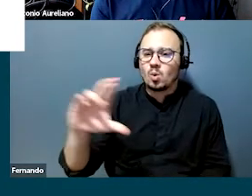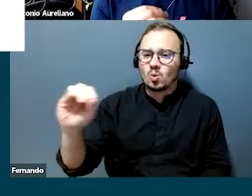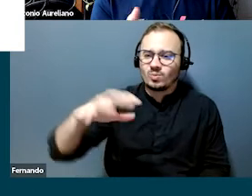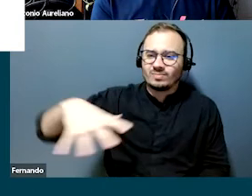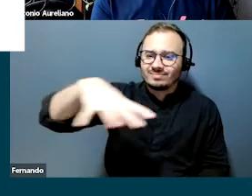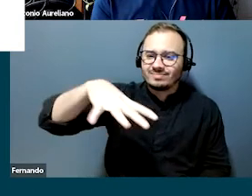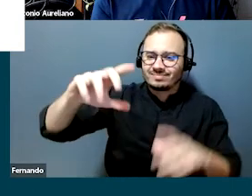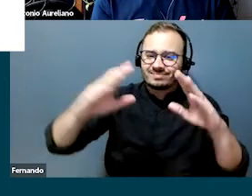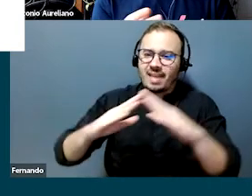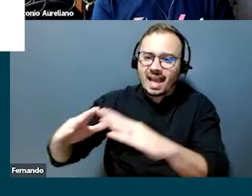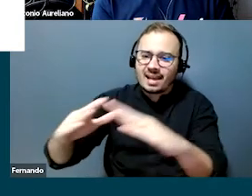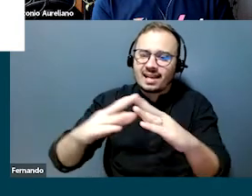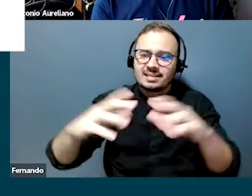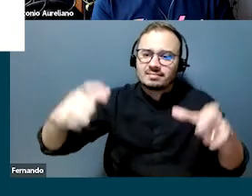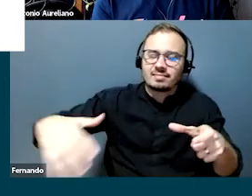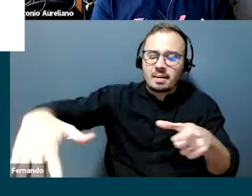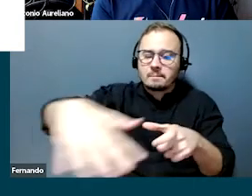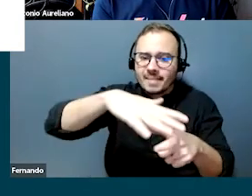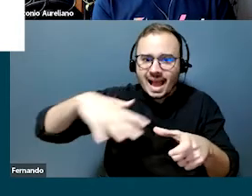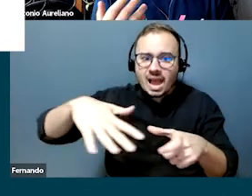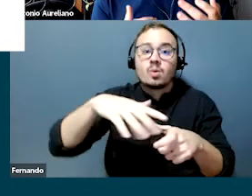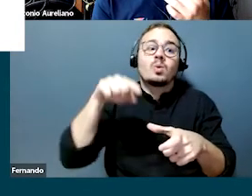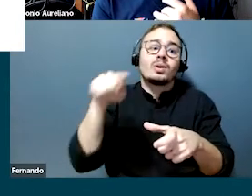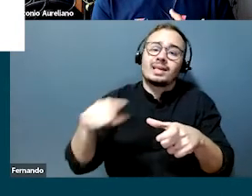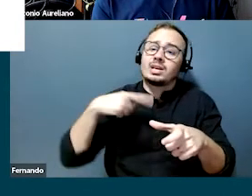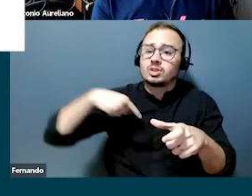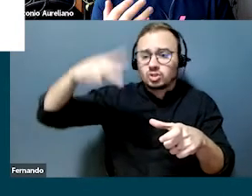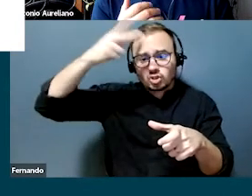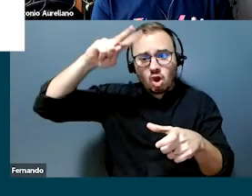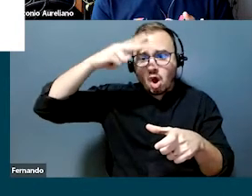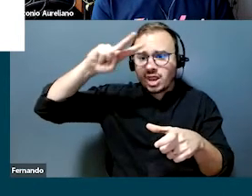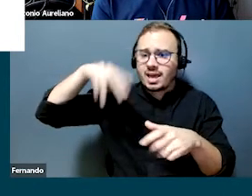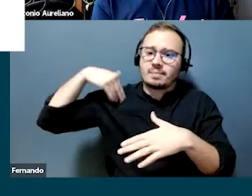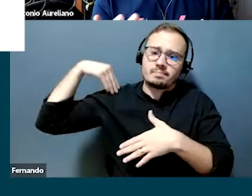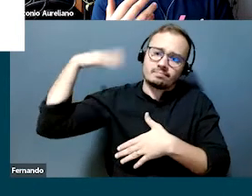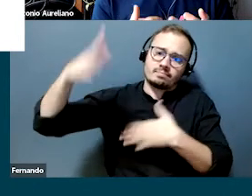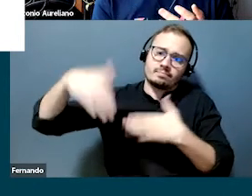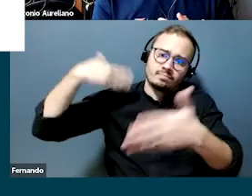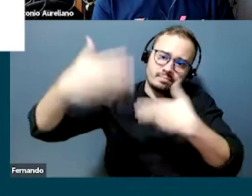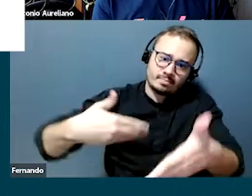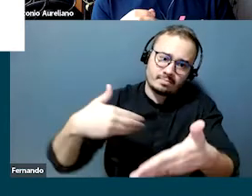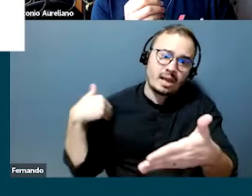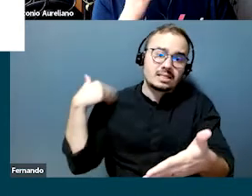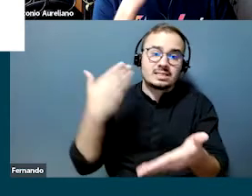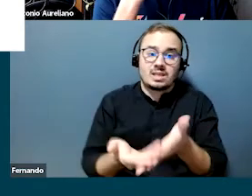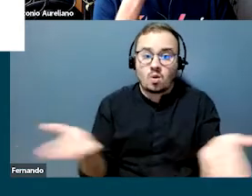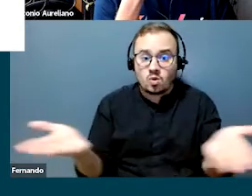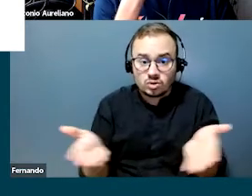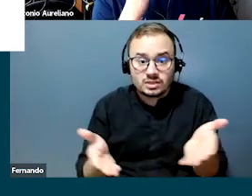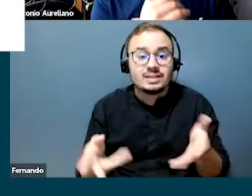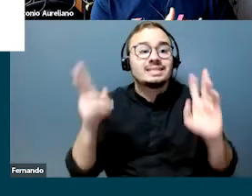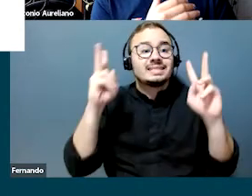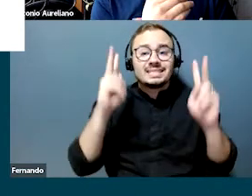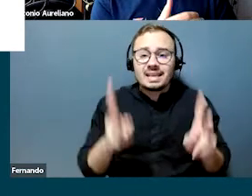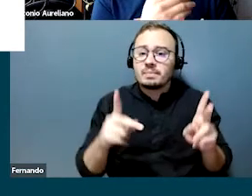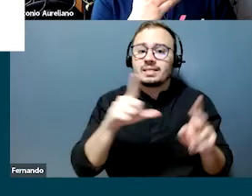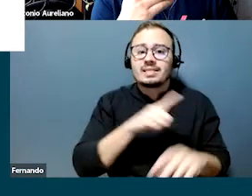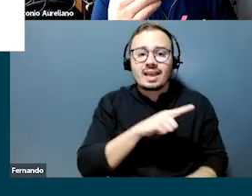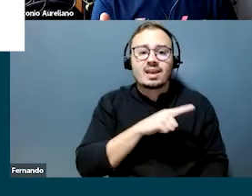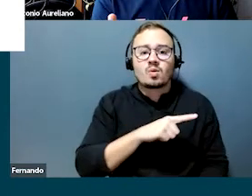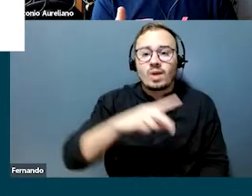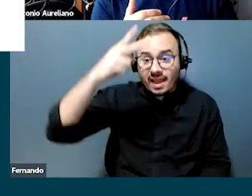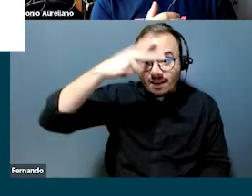o bairro se formou em seguida. E aí isso trouxe sempre a rememoração da própria história, criou-se toda uma tradição. E aí, sempre que existia